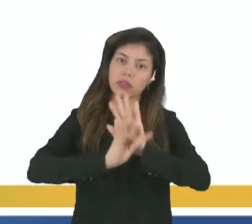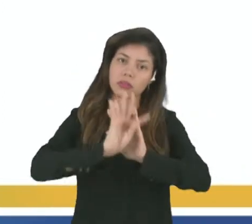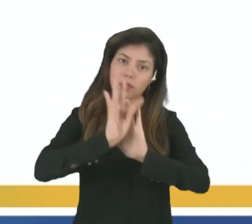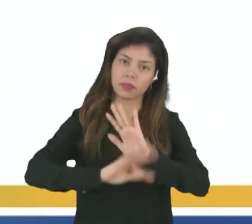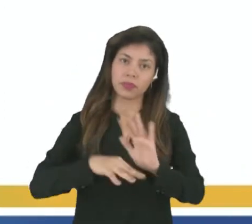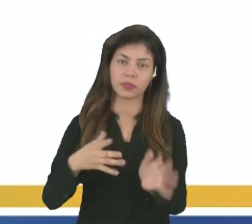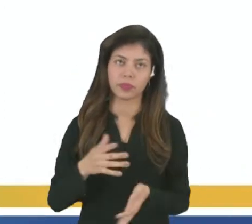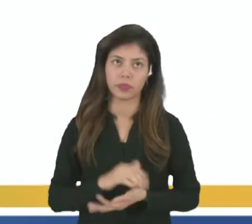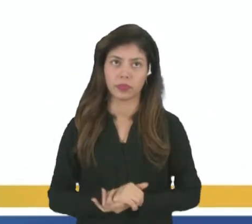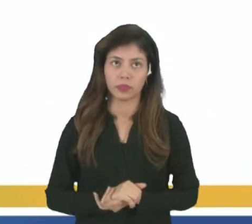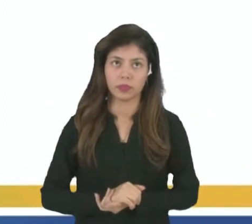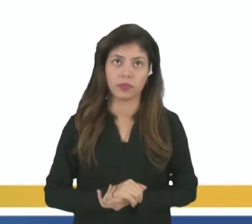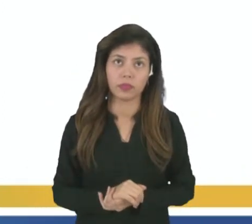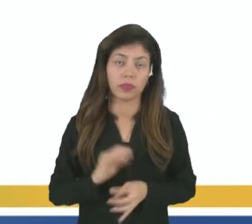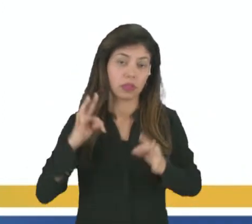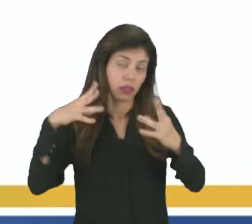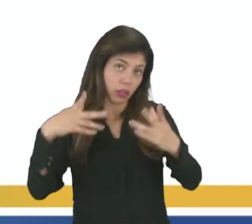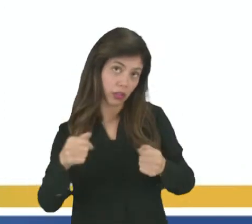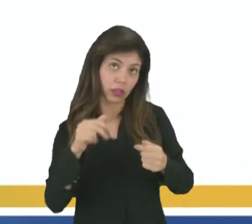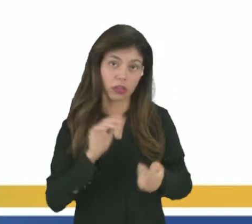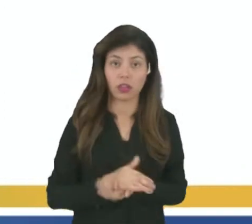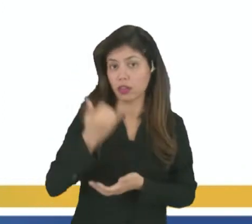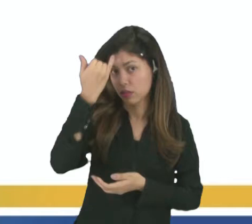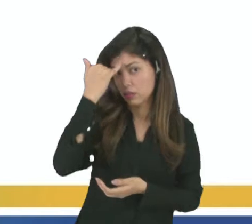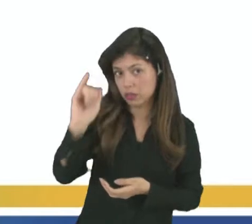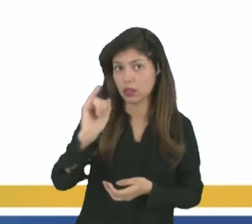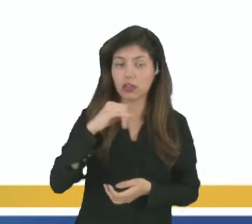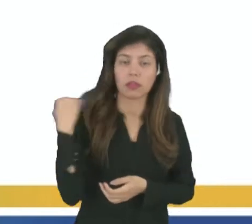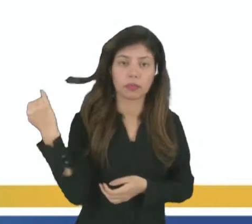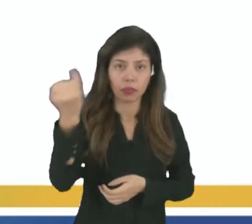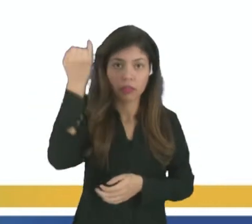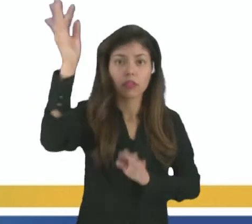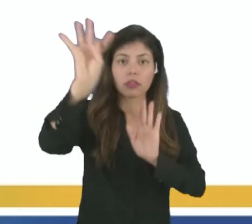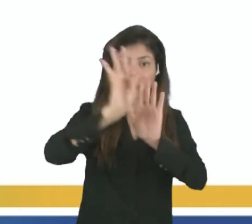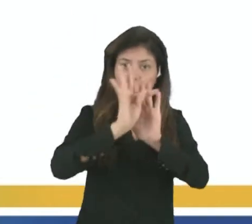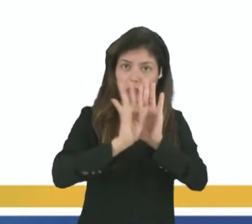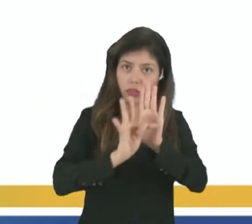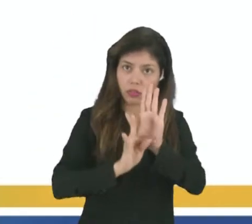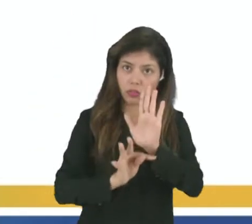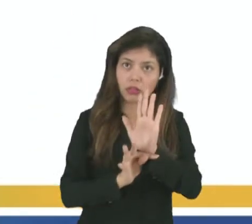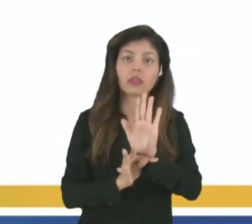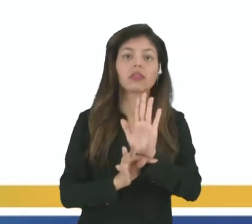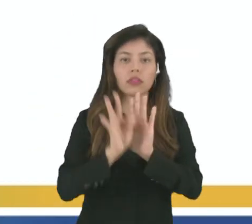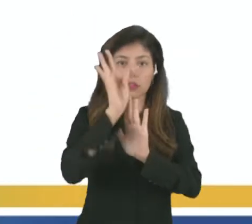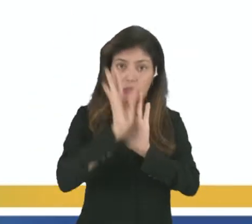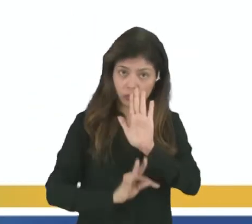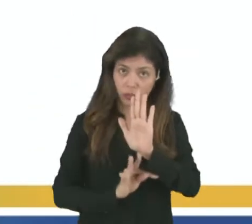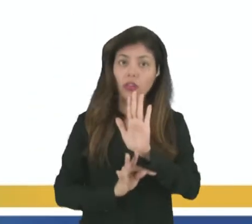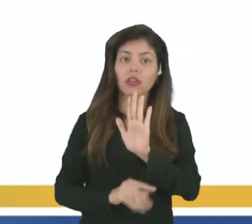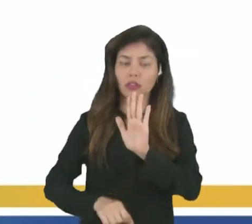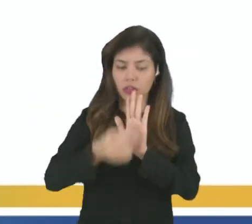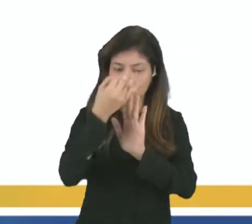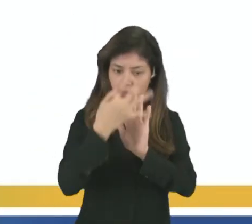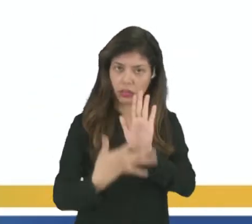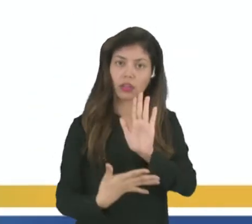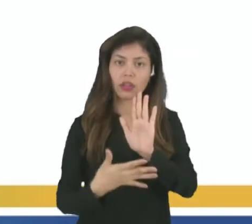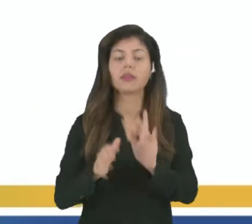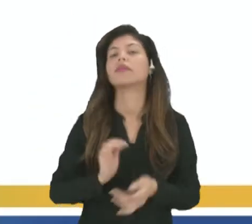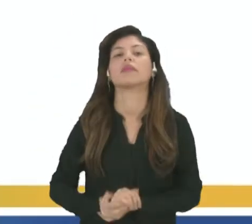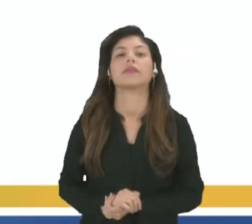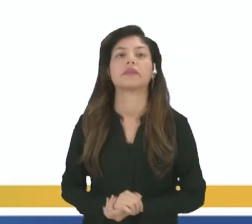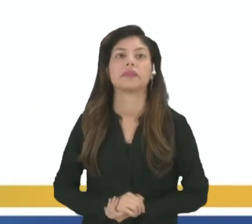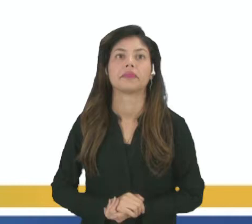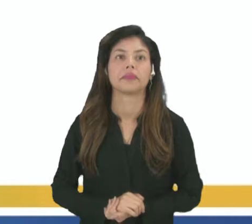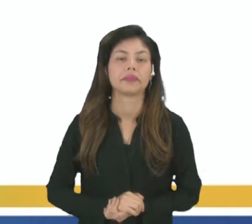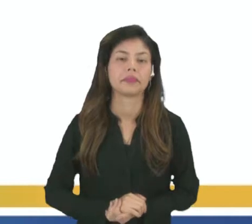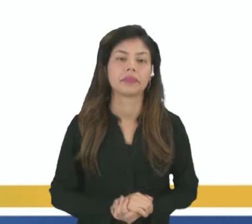mesma coisa. Sobretudo, colocar as ideias principais tal qual o seu emissor fez. Tá bom?